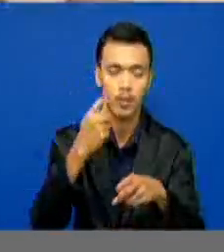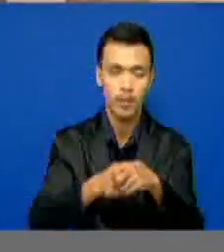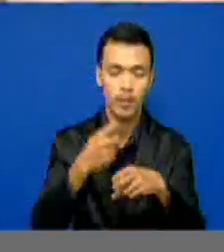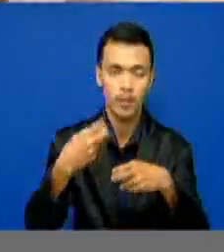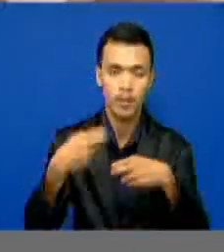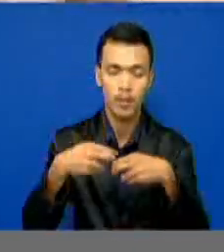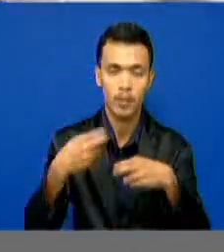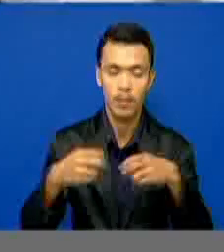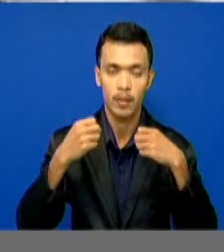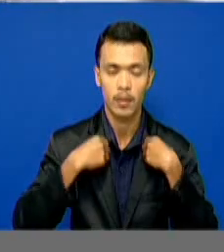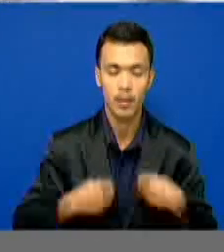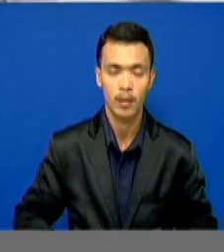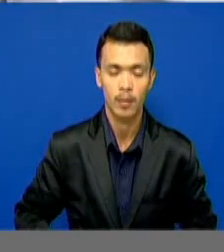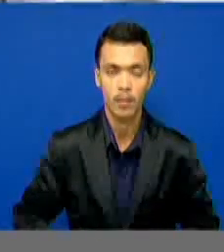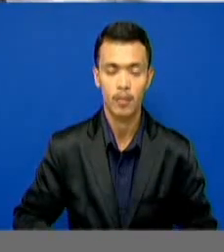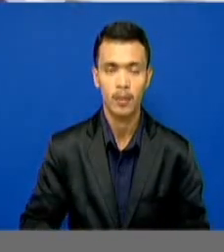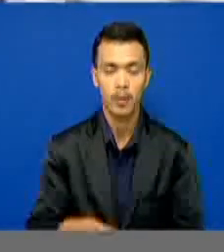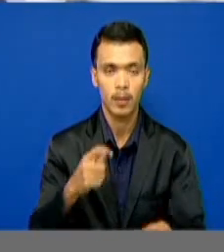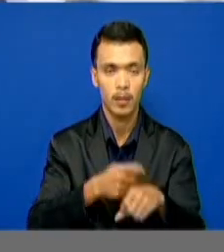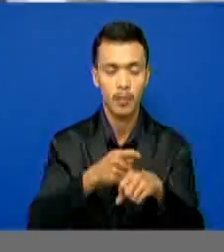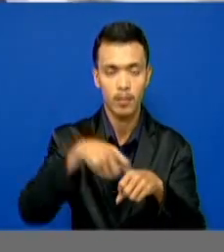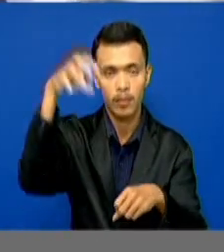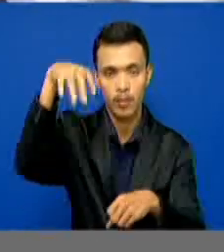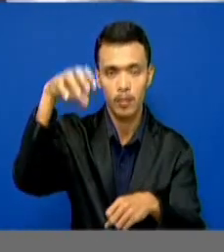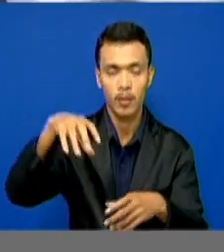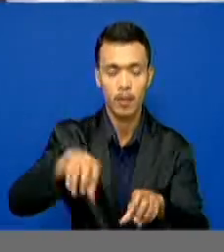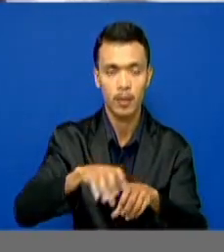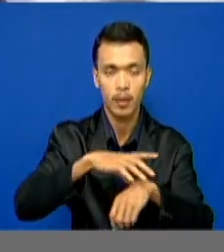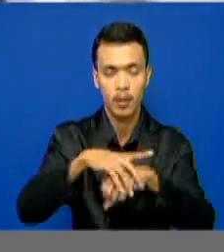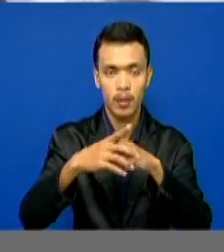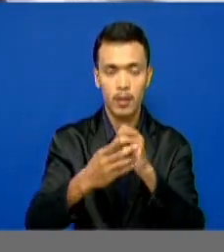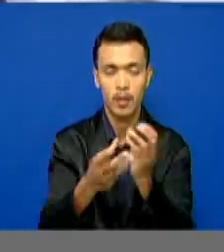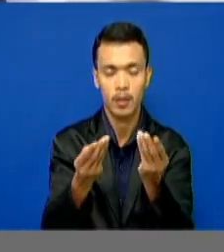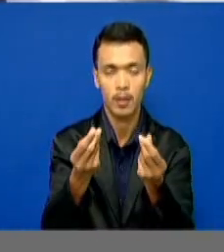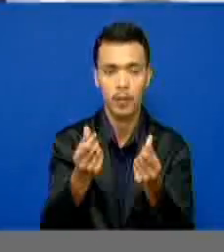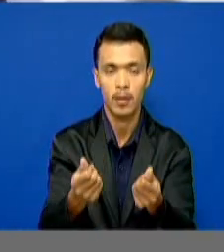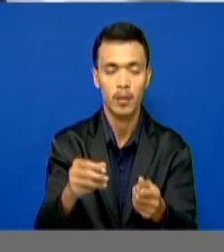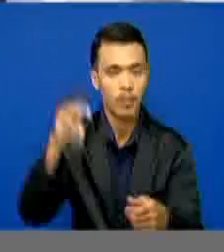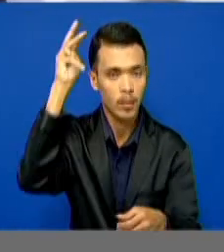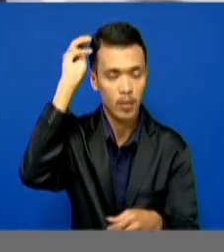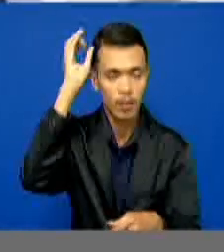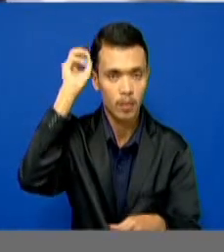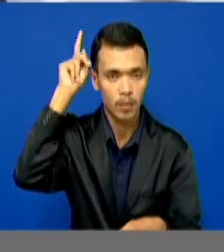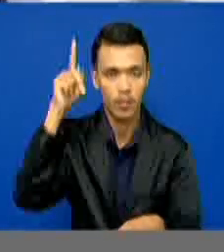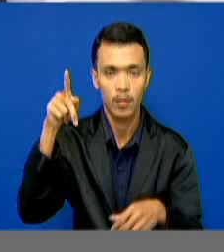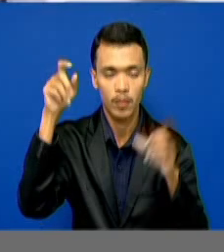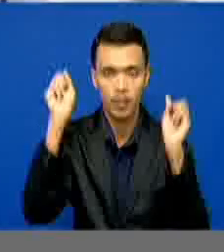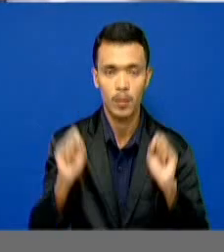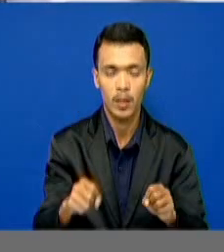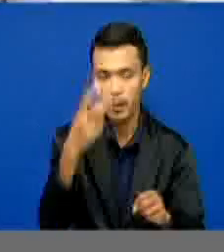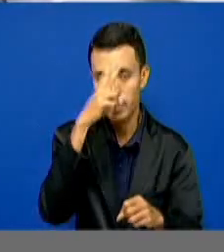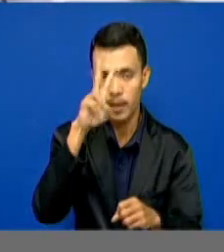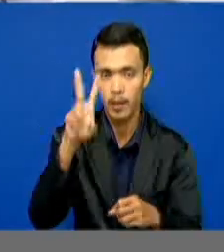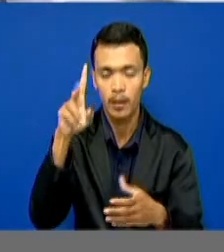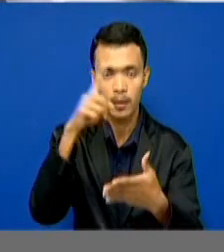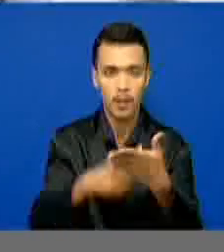mosutahu. Liliu ba be Ministério Obras Públicas, atu be belahare situação ni denebe ma agora mi enfrenta. Ani